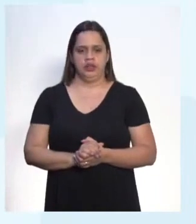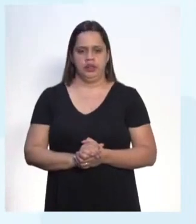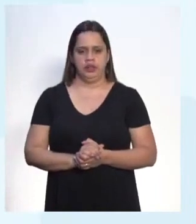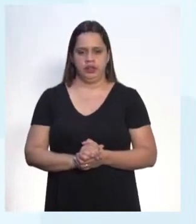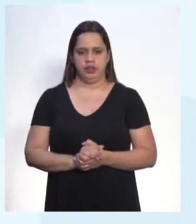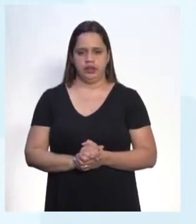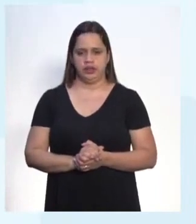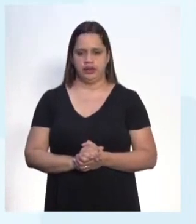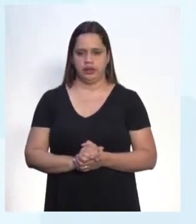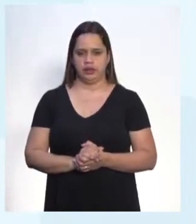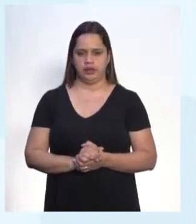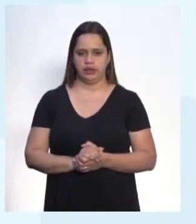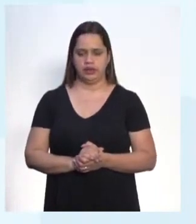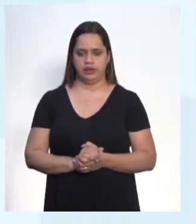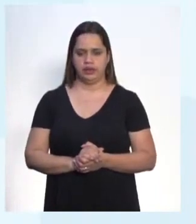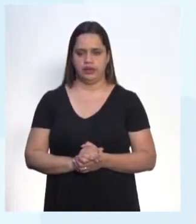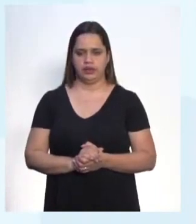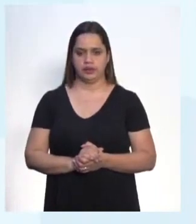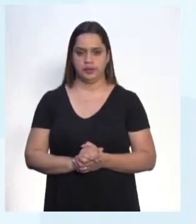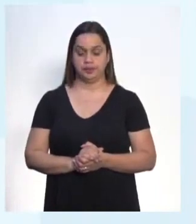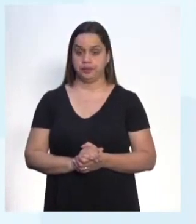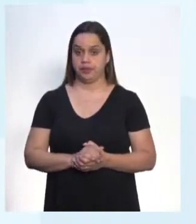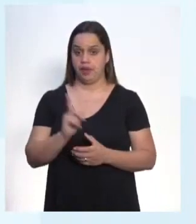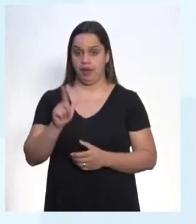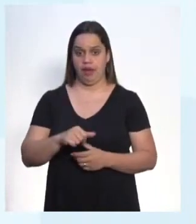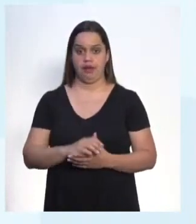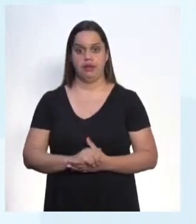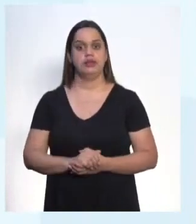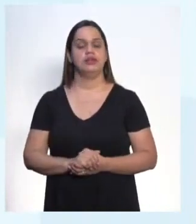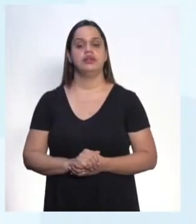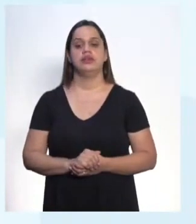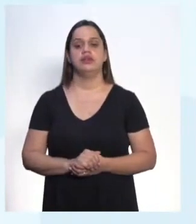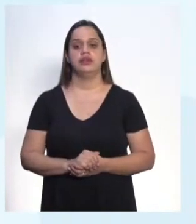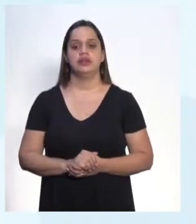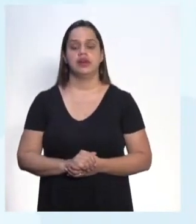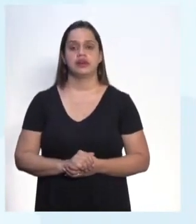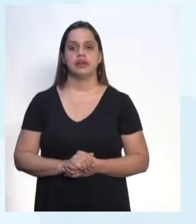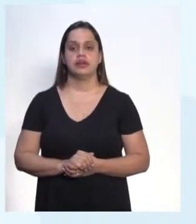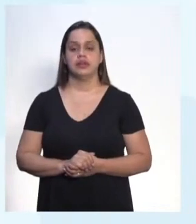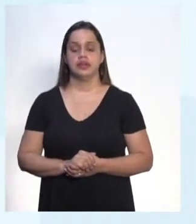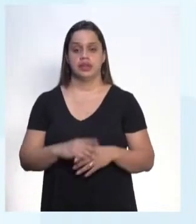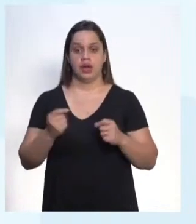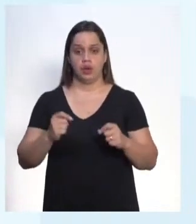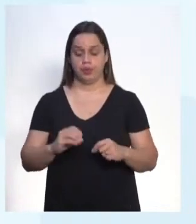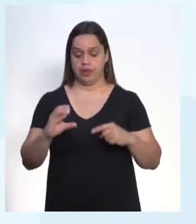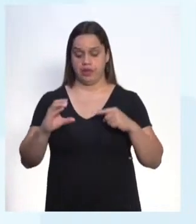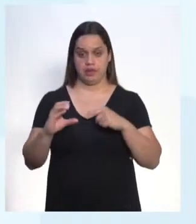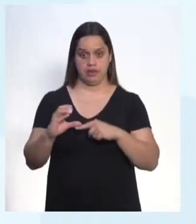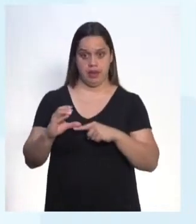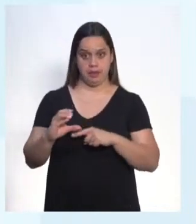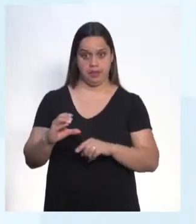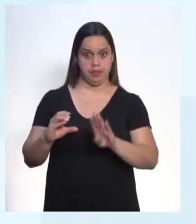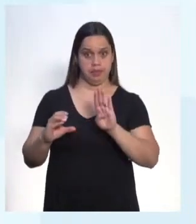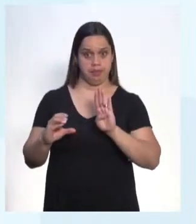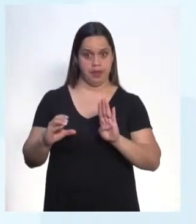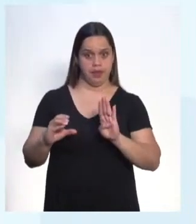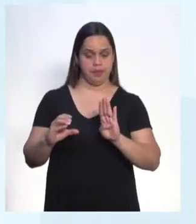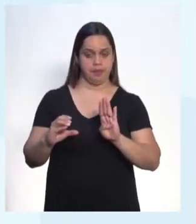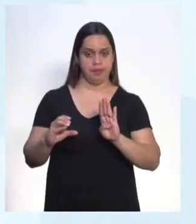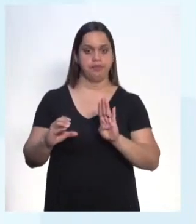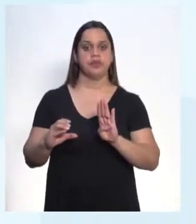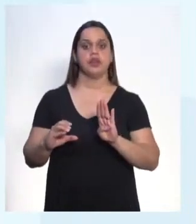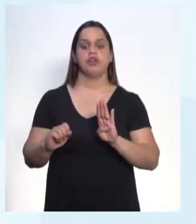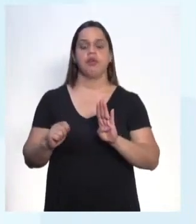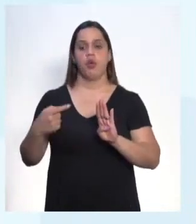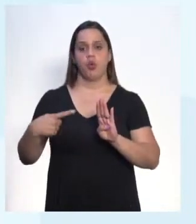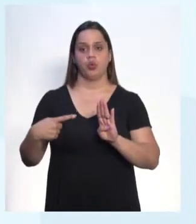Volta. Vou pensar de C, vai passar em B primeiro. Então, eu vou contar os caminhos.